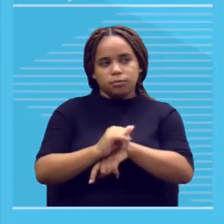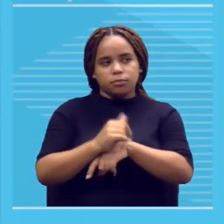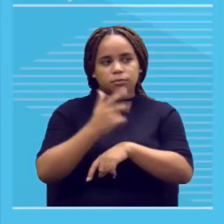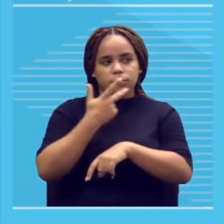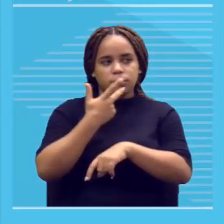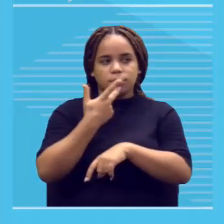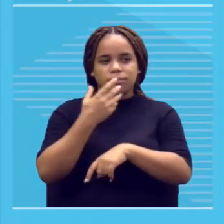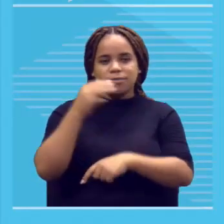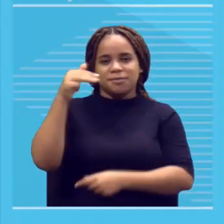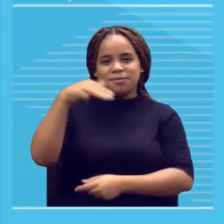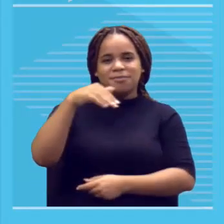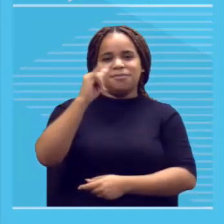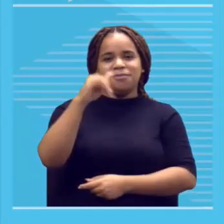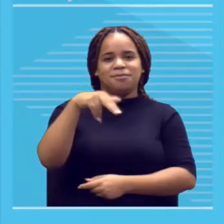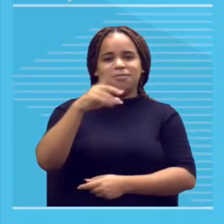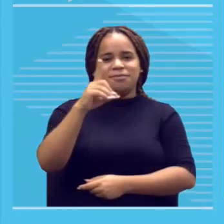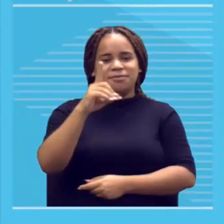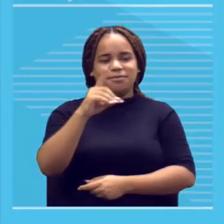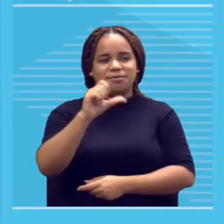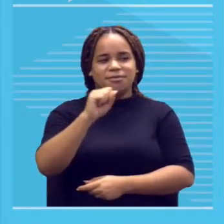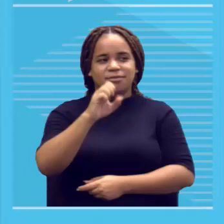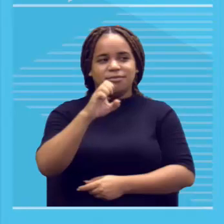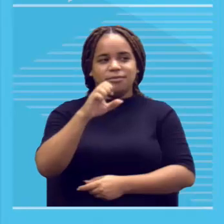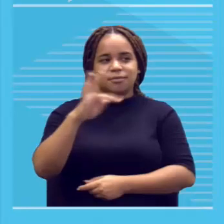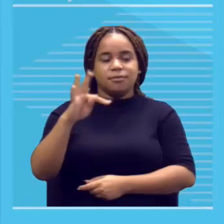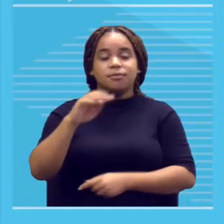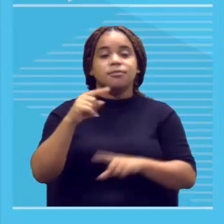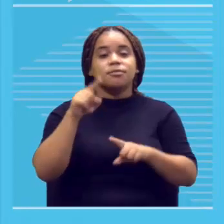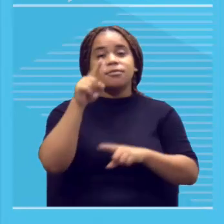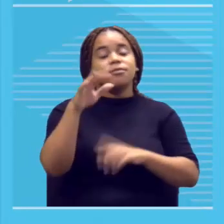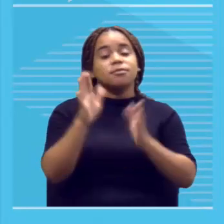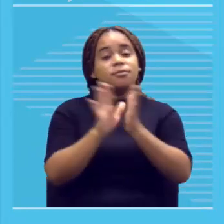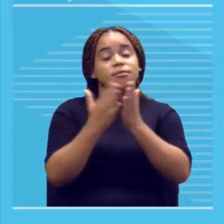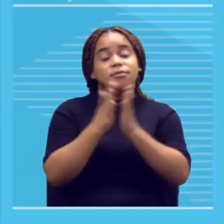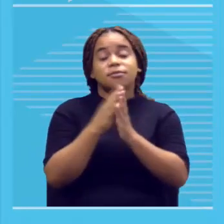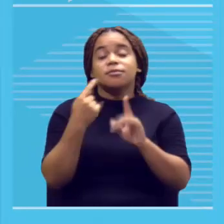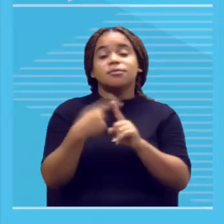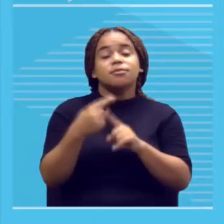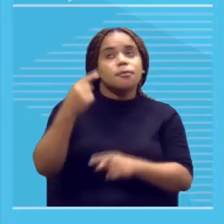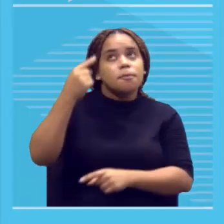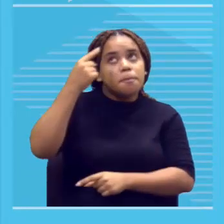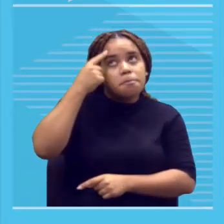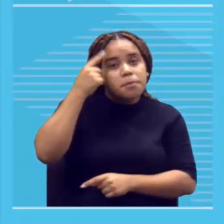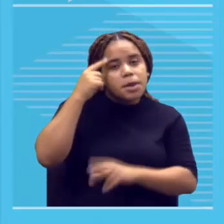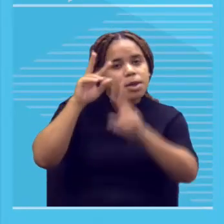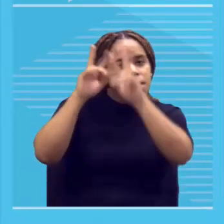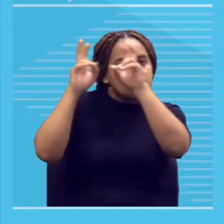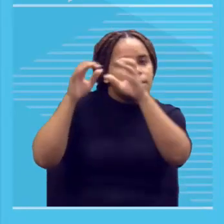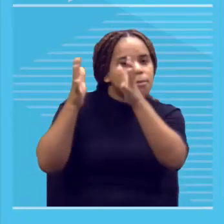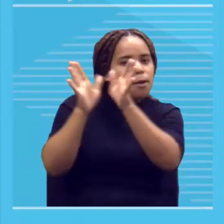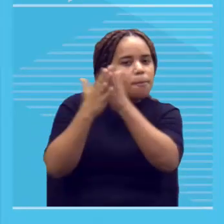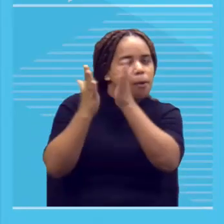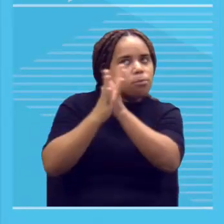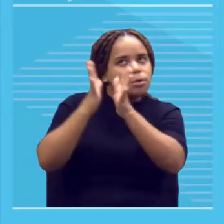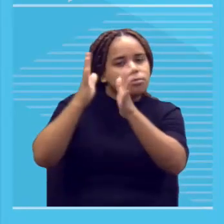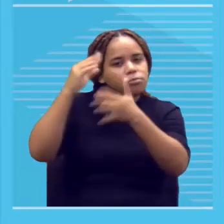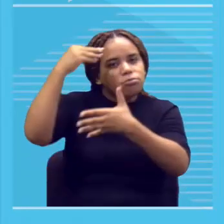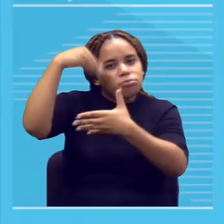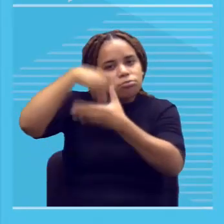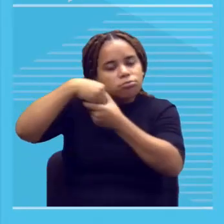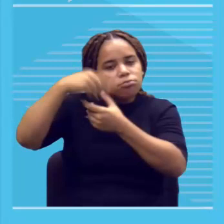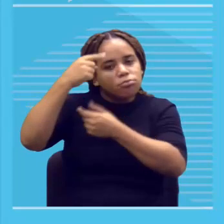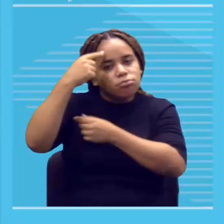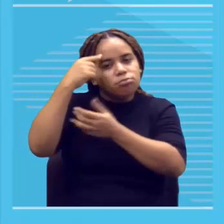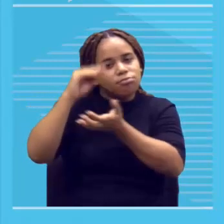inset né você tem pobre porque tem mentalidade pobre Olha a resposta dos Espíritos